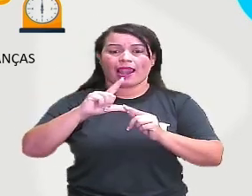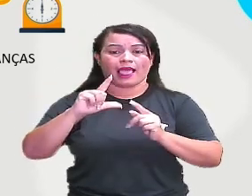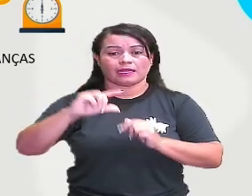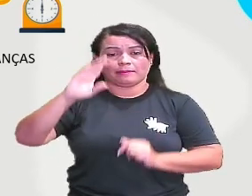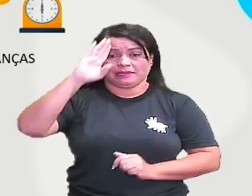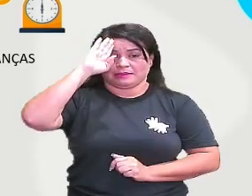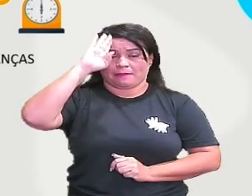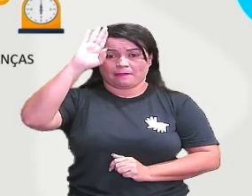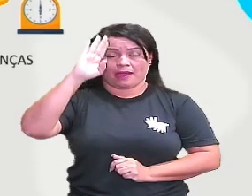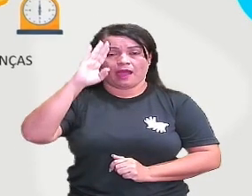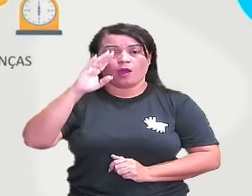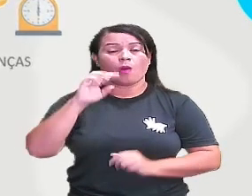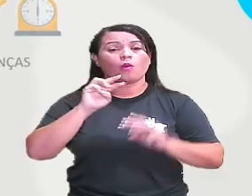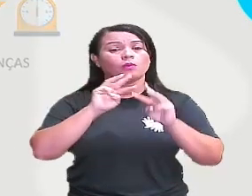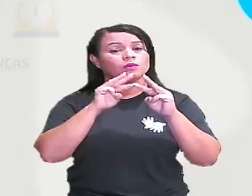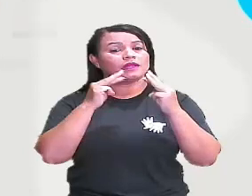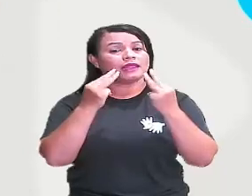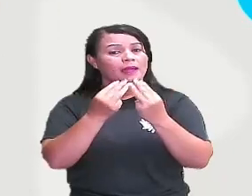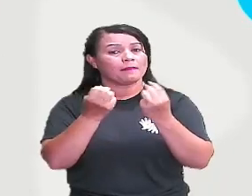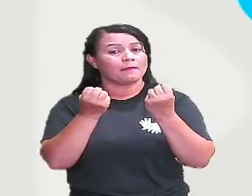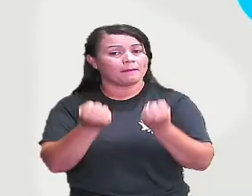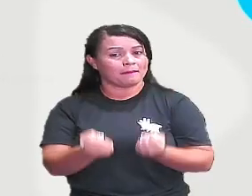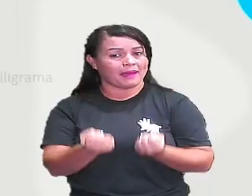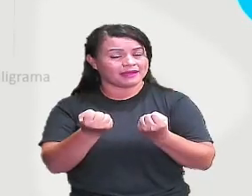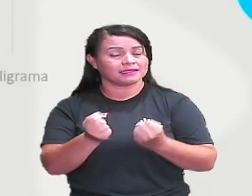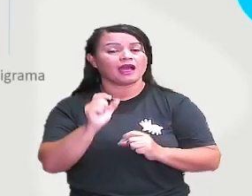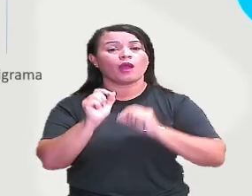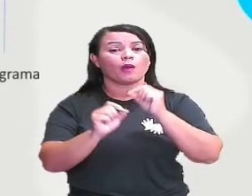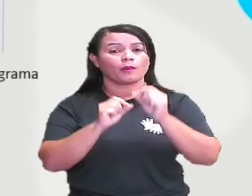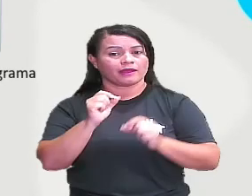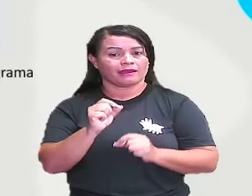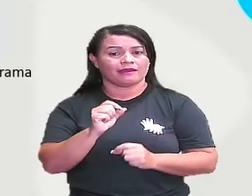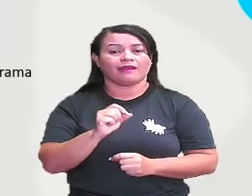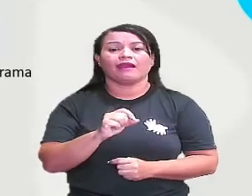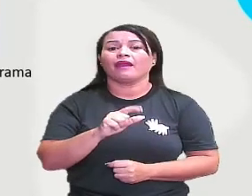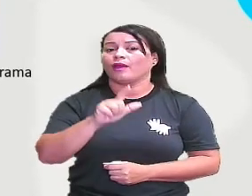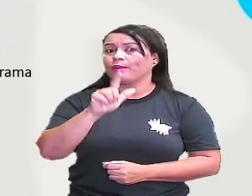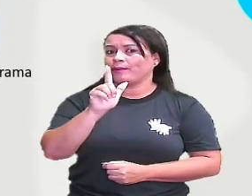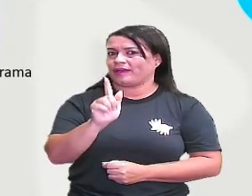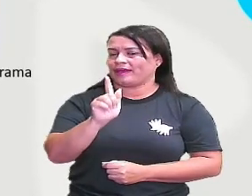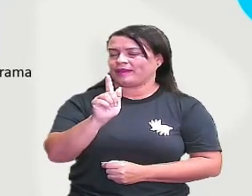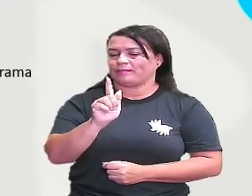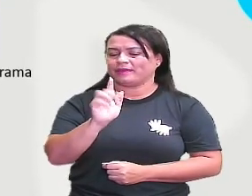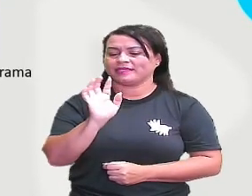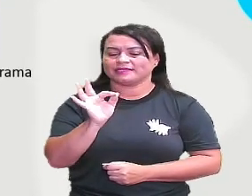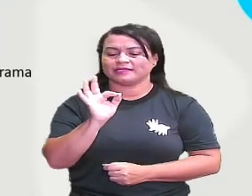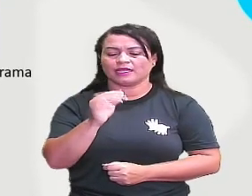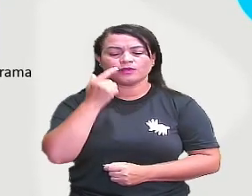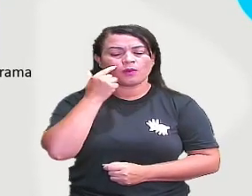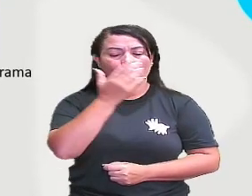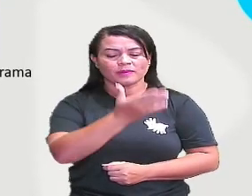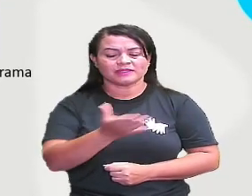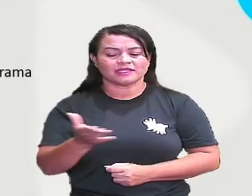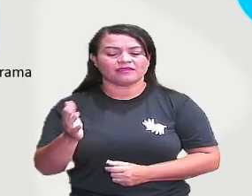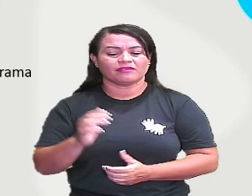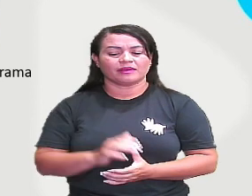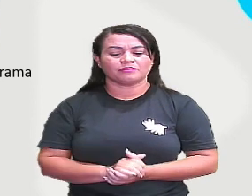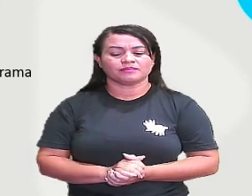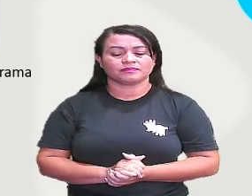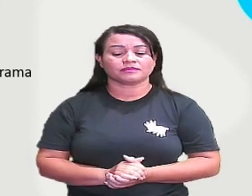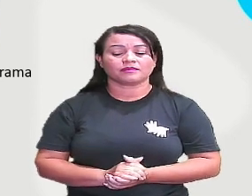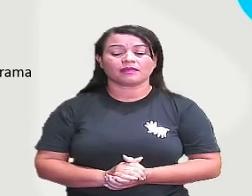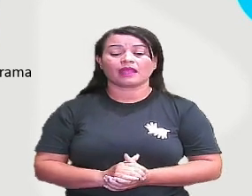fundamental da medida de massa é o grama, tá? Então se liga aqui nessa representação. A